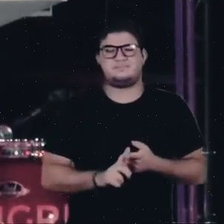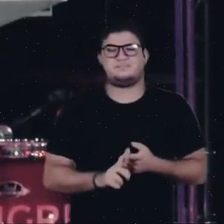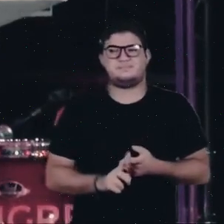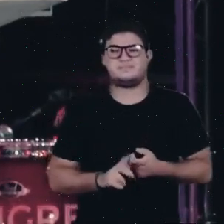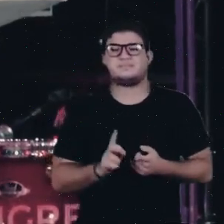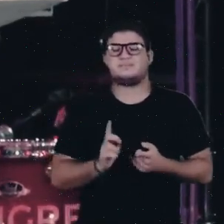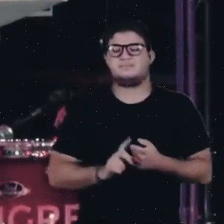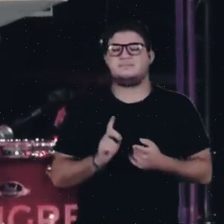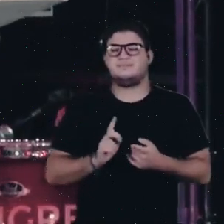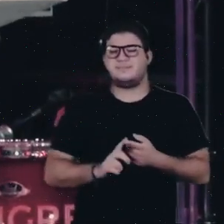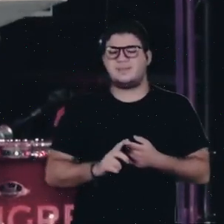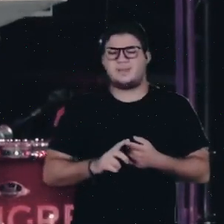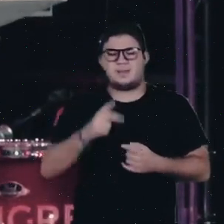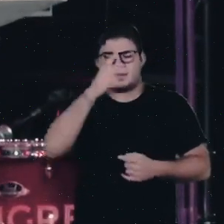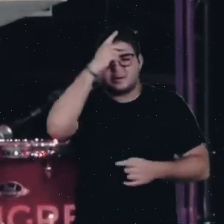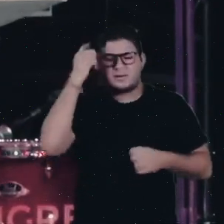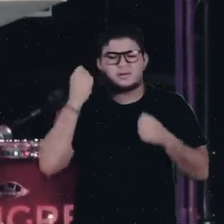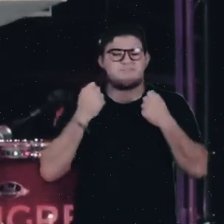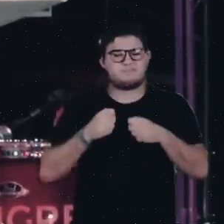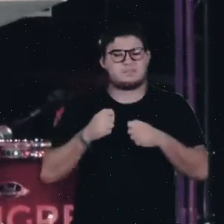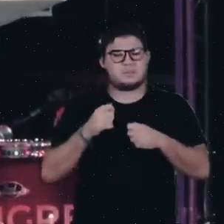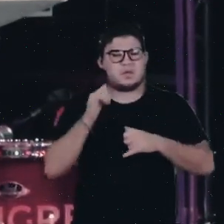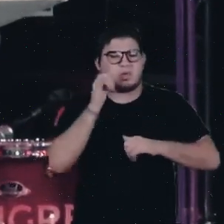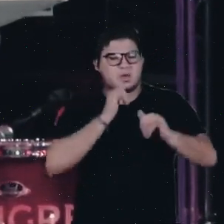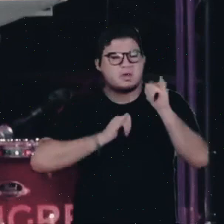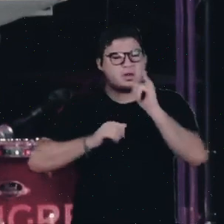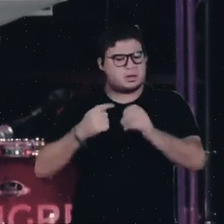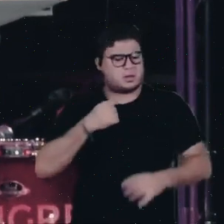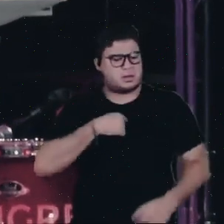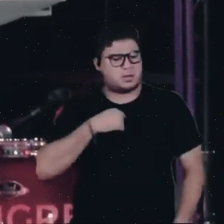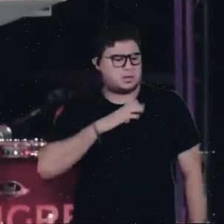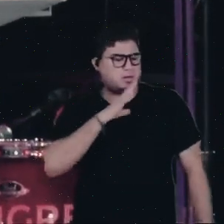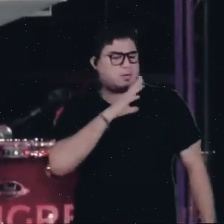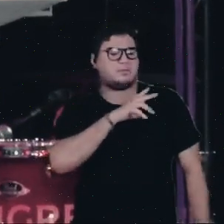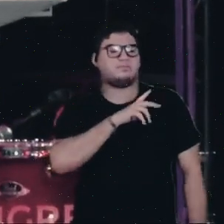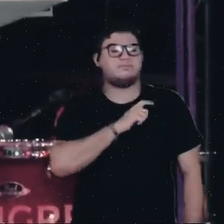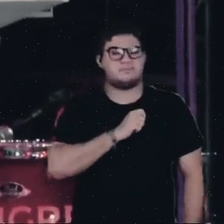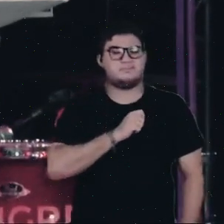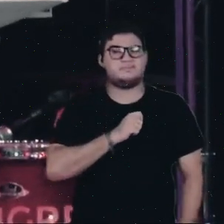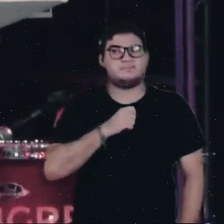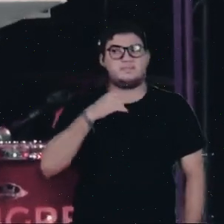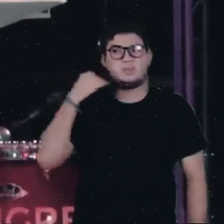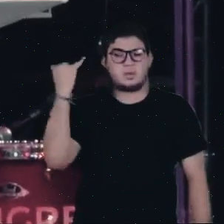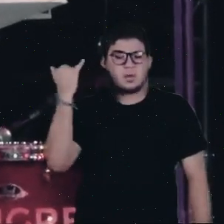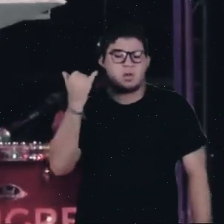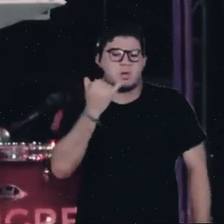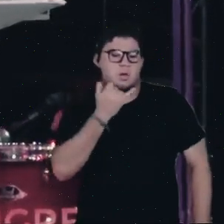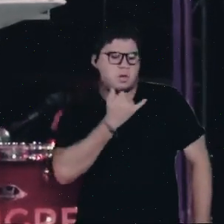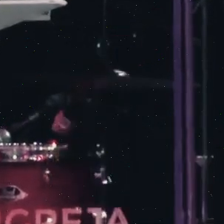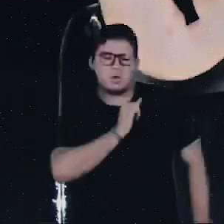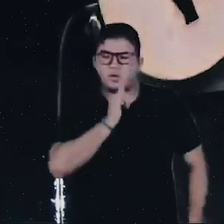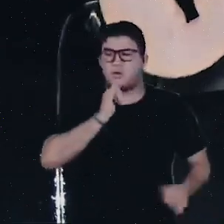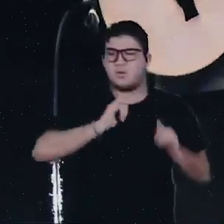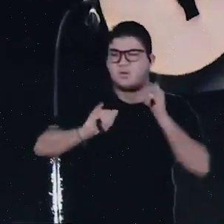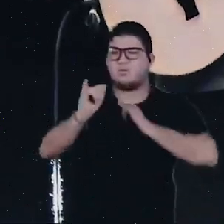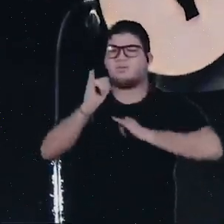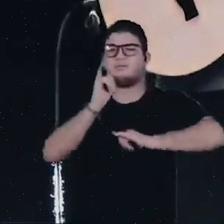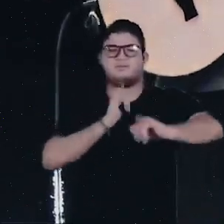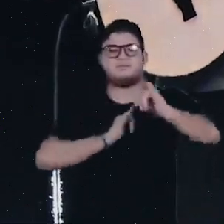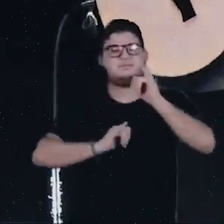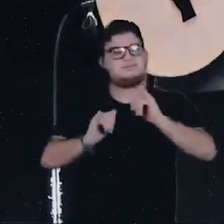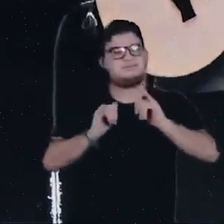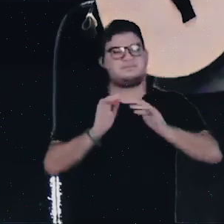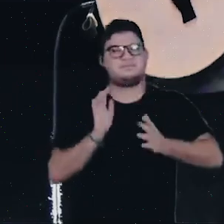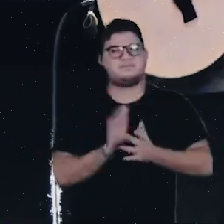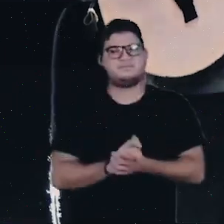Porque as pessoas precisam, gente, essa mensagem, você amado, é algo que a gente precisa falar para as pessoas.